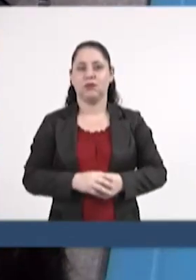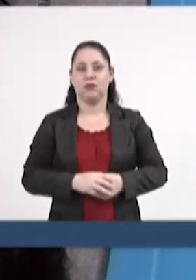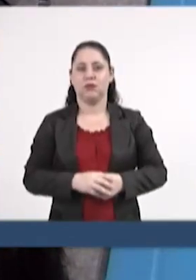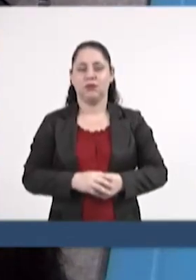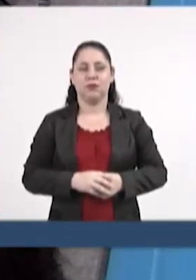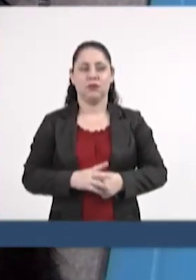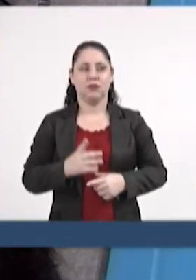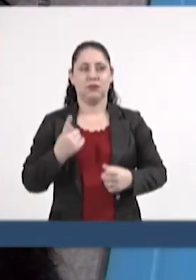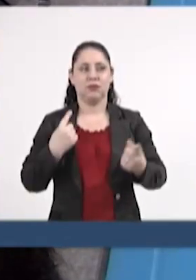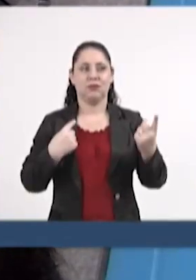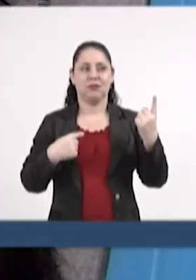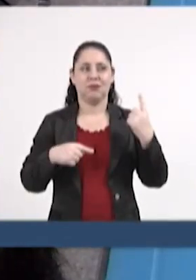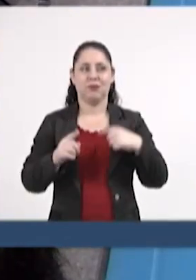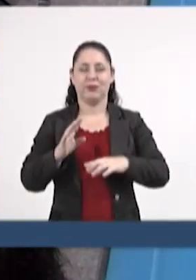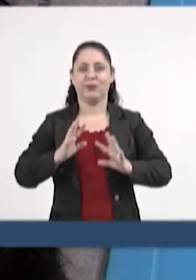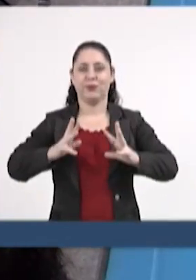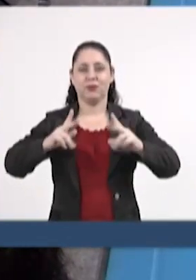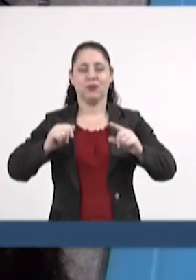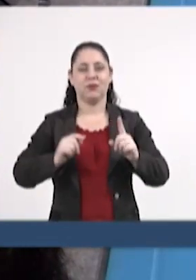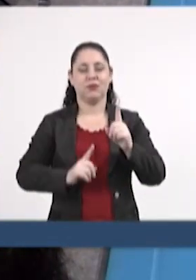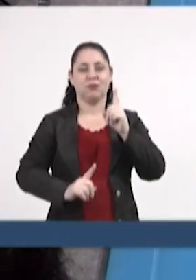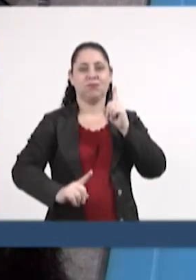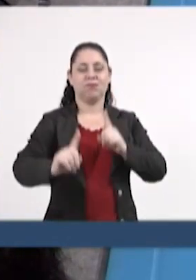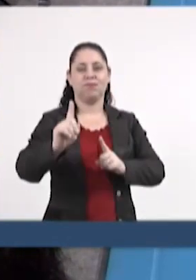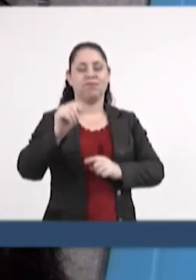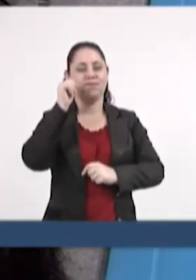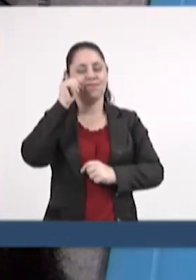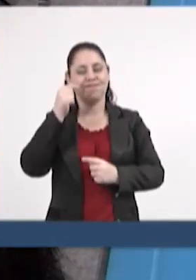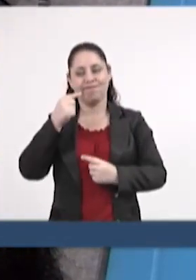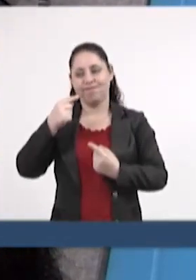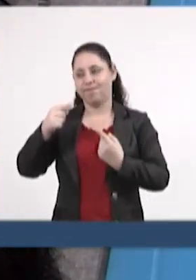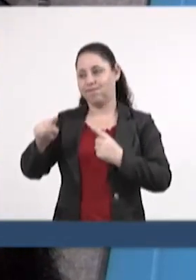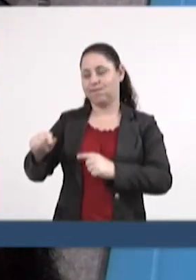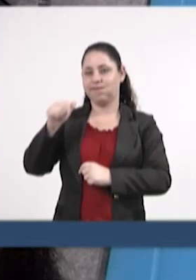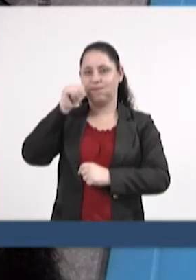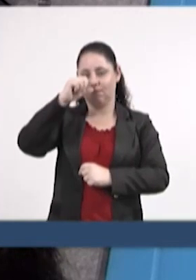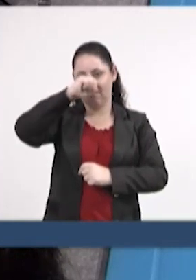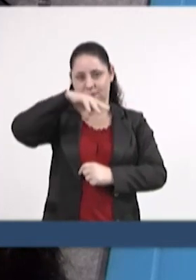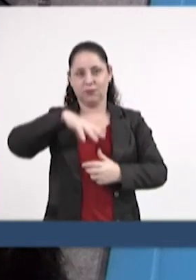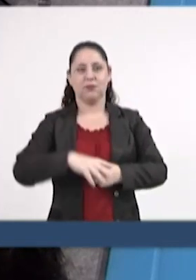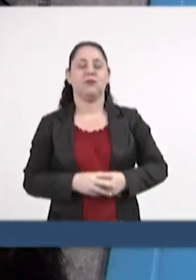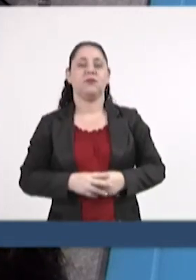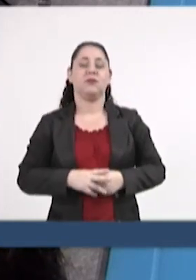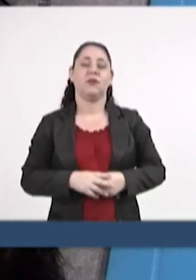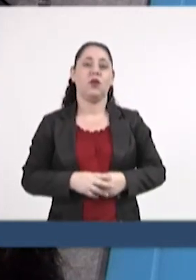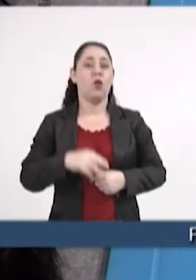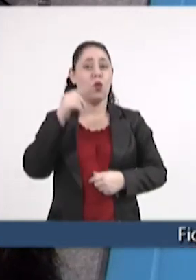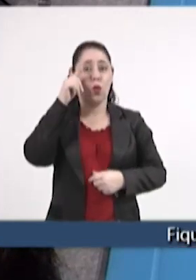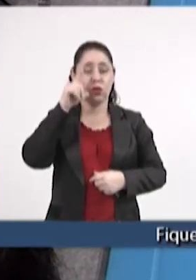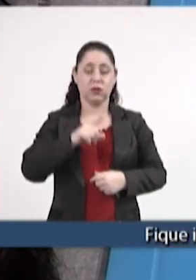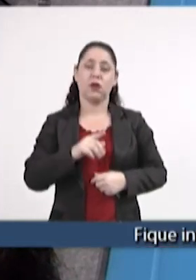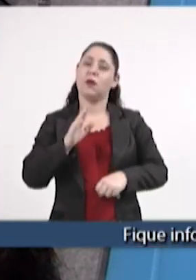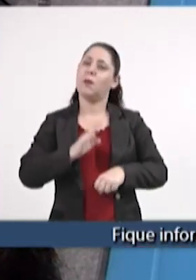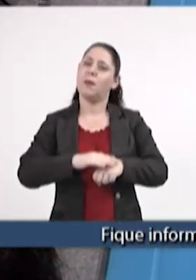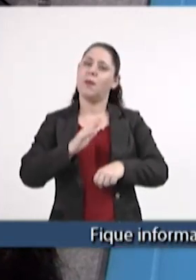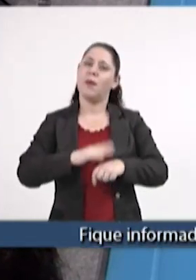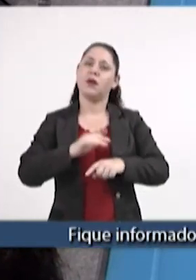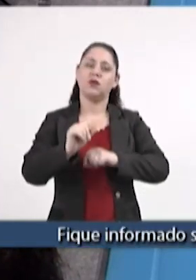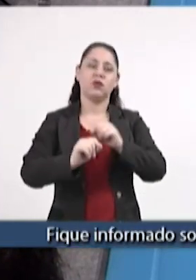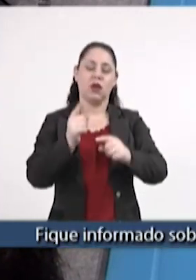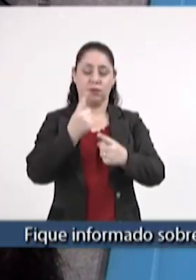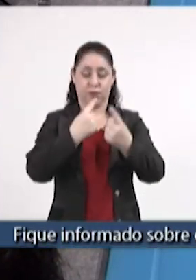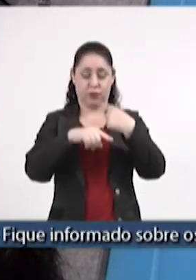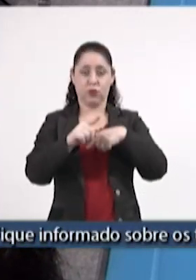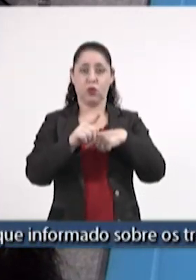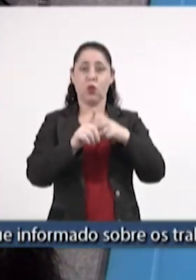reverter todos os altos índices de violência contra a mulher. A gente está junto com você para que a gente consiga mais do que